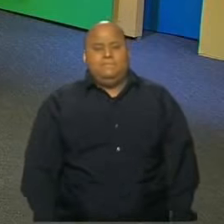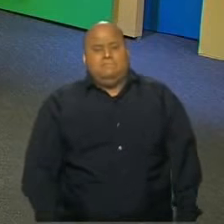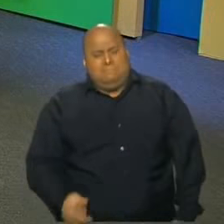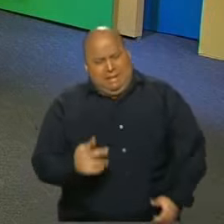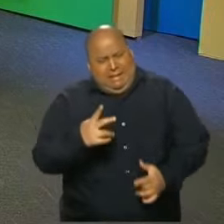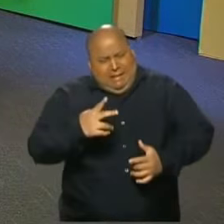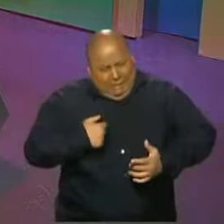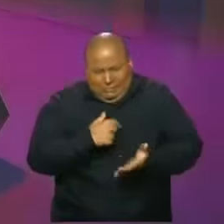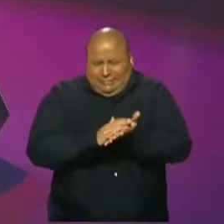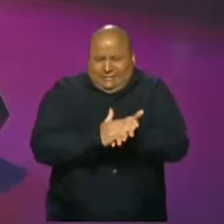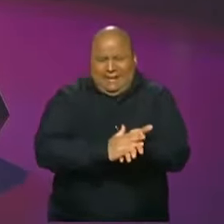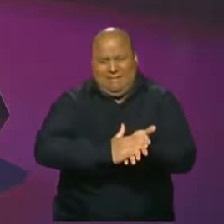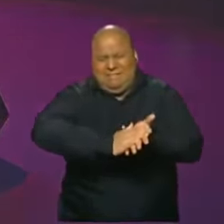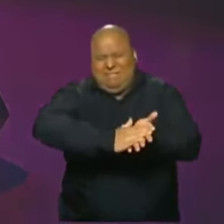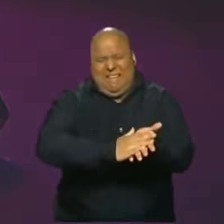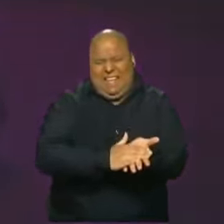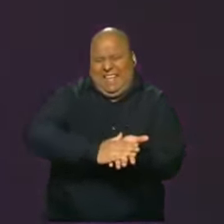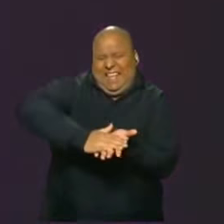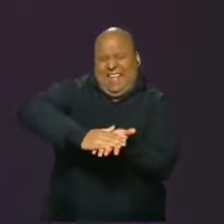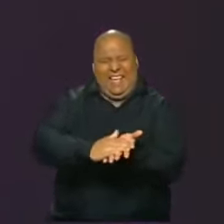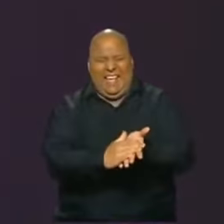Eu sou o samba,